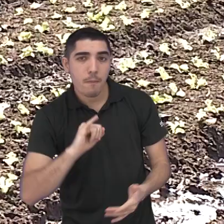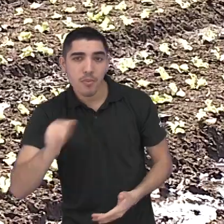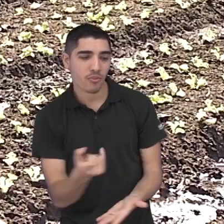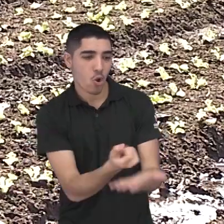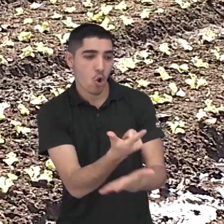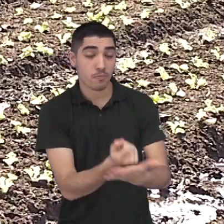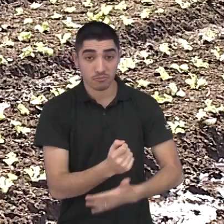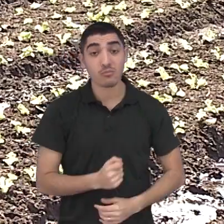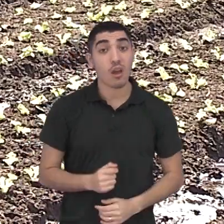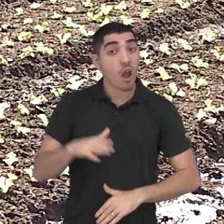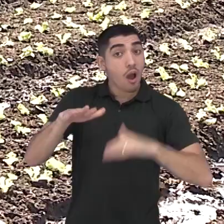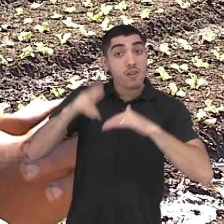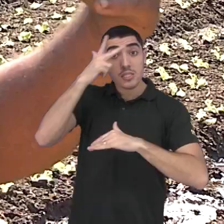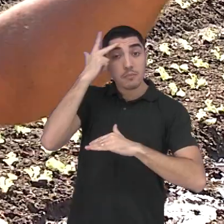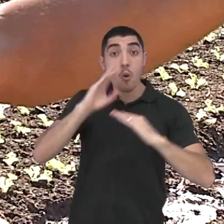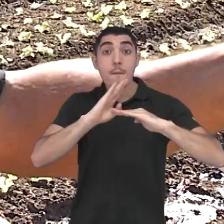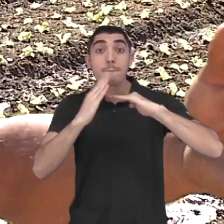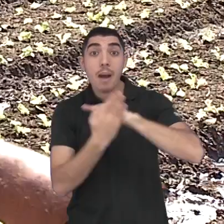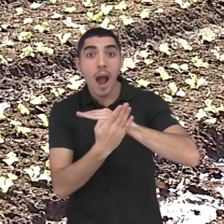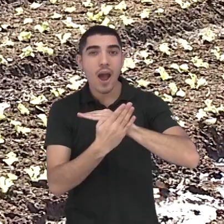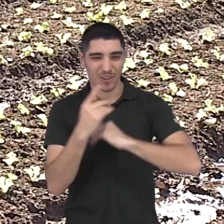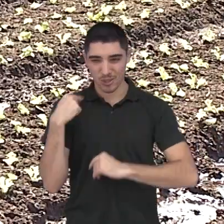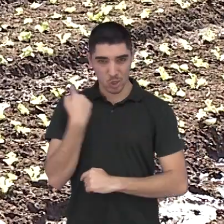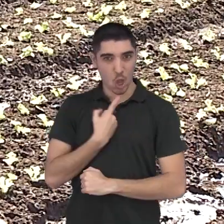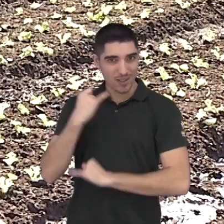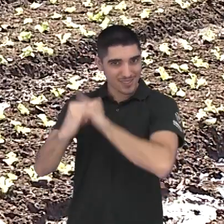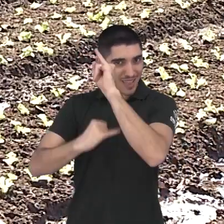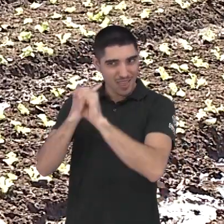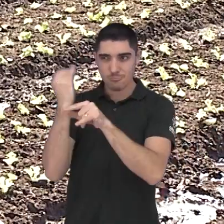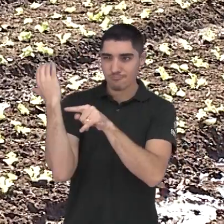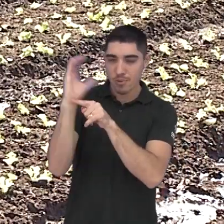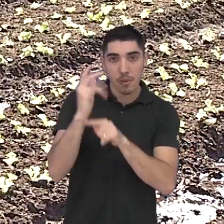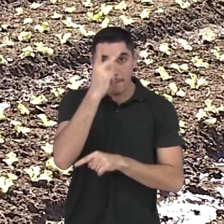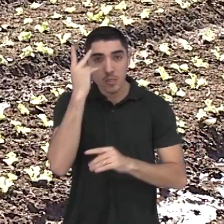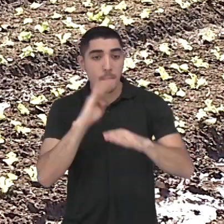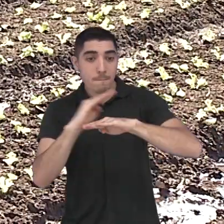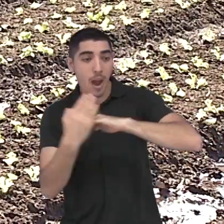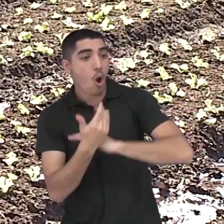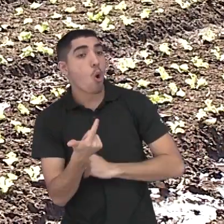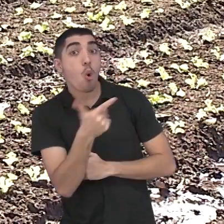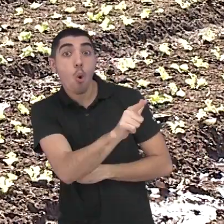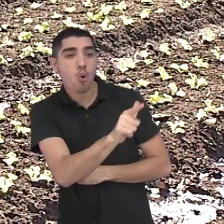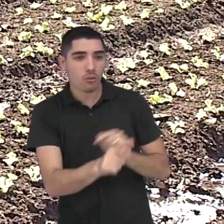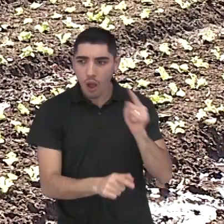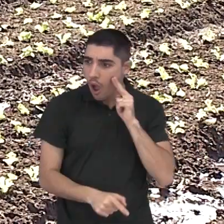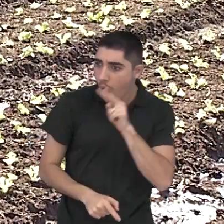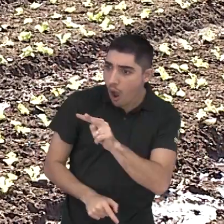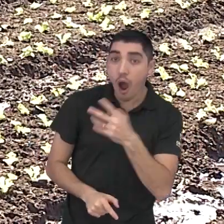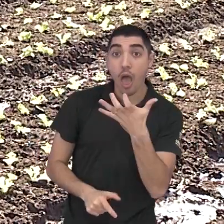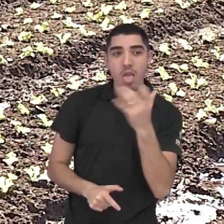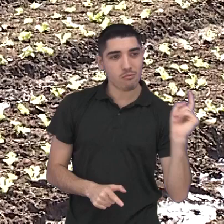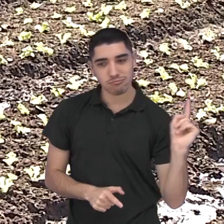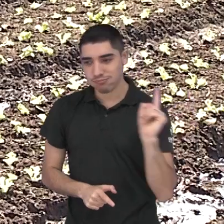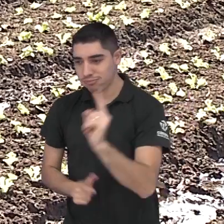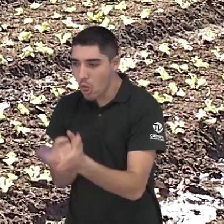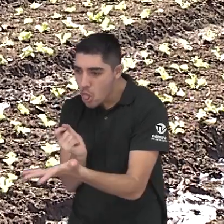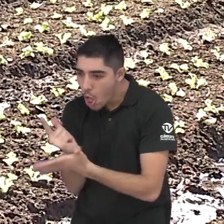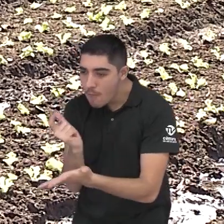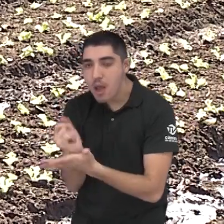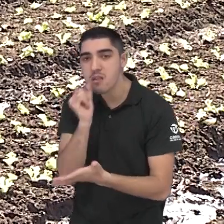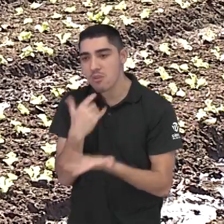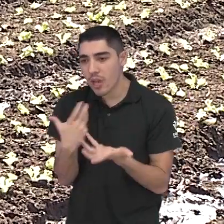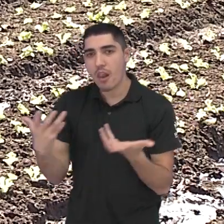bairro só do do do do bairro Às vezes vem algum do bairro vizinho vem que que vem na internet porque a gente posta alguma coisa eles acaba vindo para poder